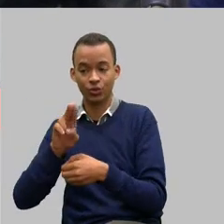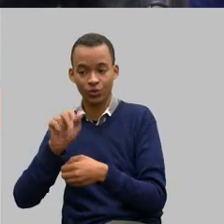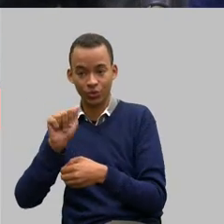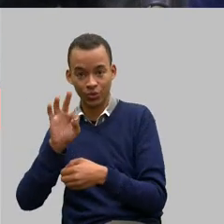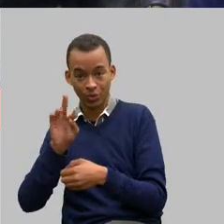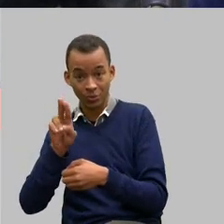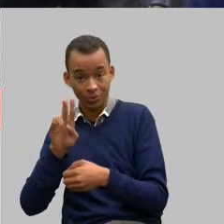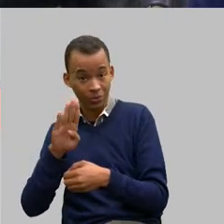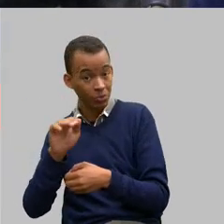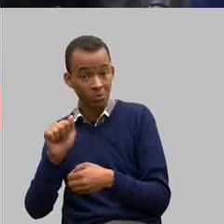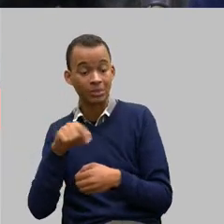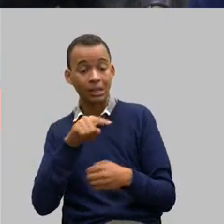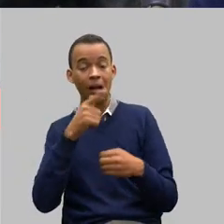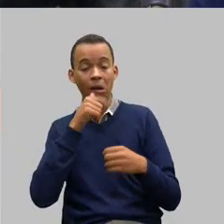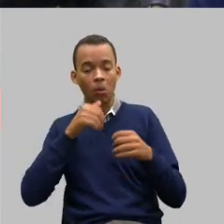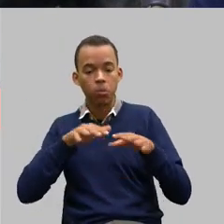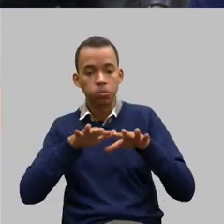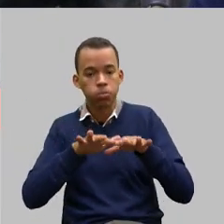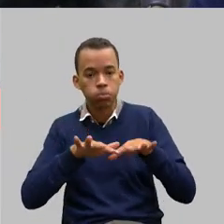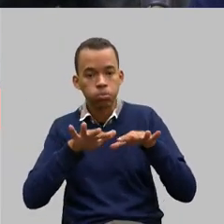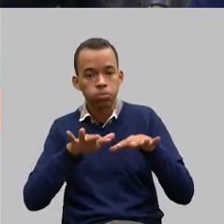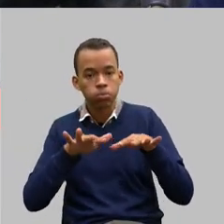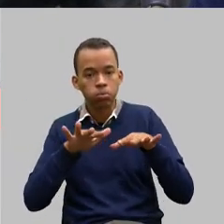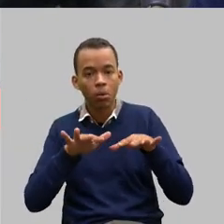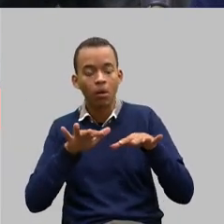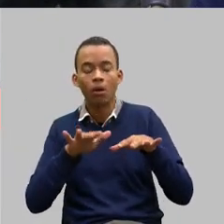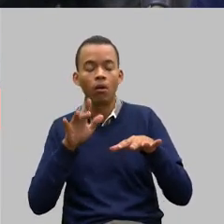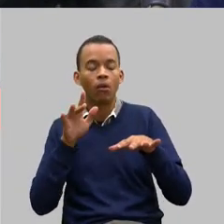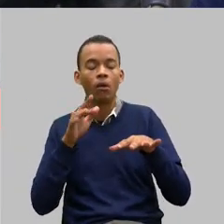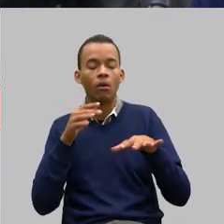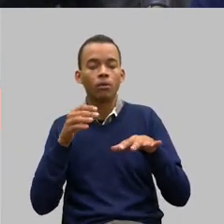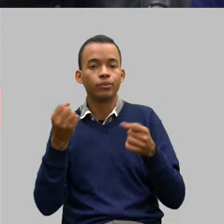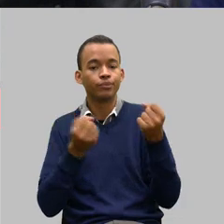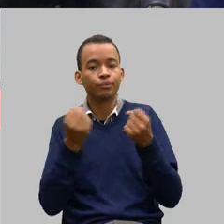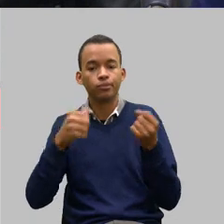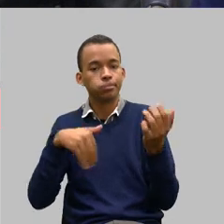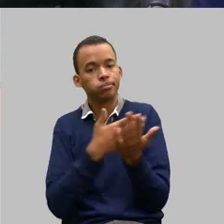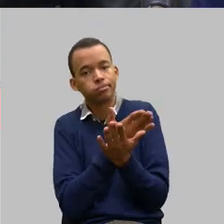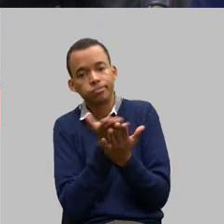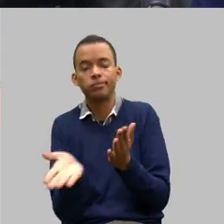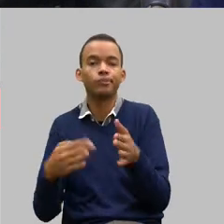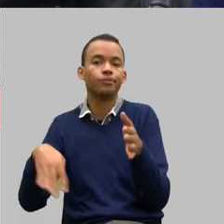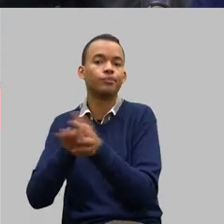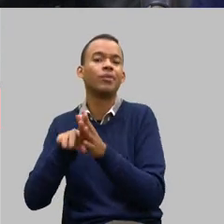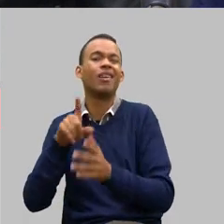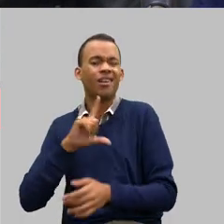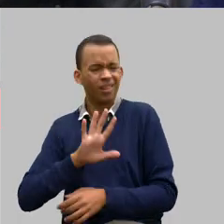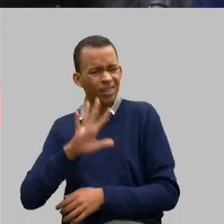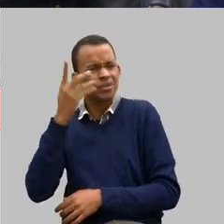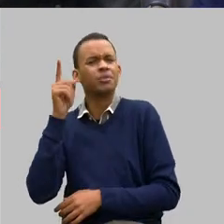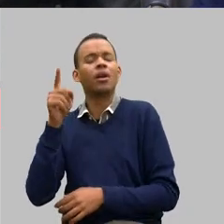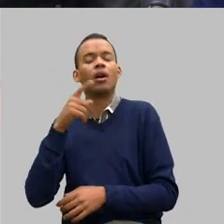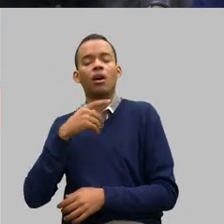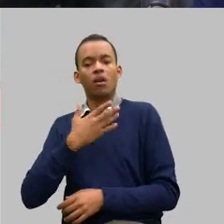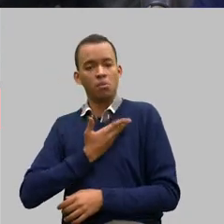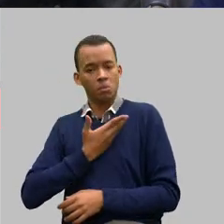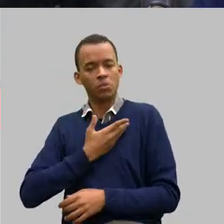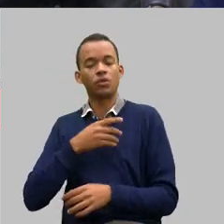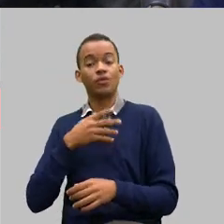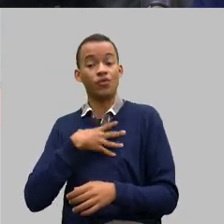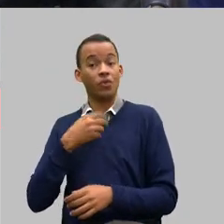Emílio merec nó aqui do do Creia um grande amigo perdeu seu filho por causa de uma aquaplanagem próxima a